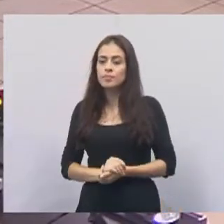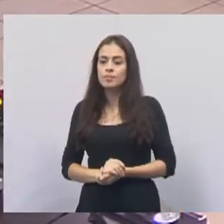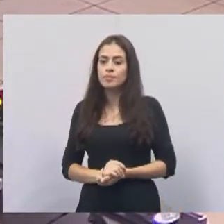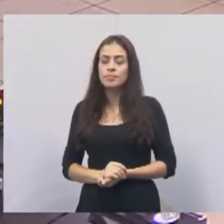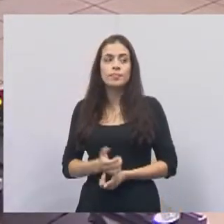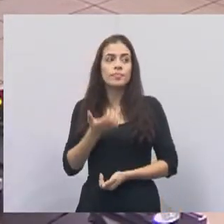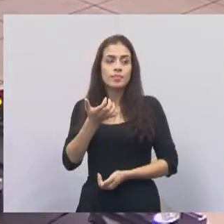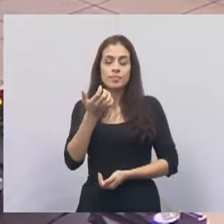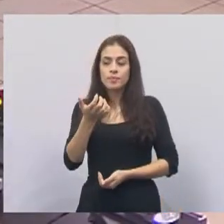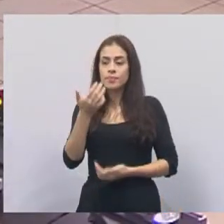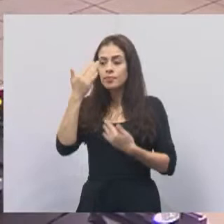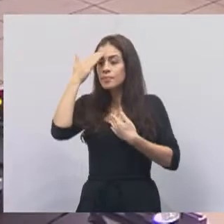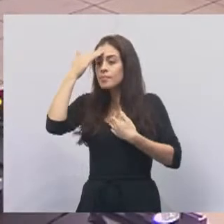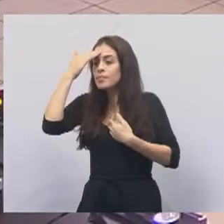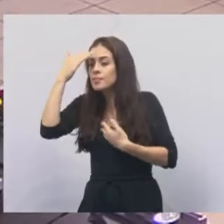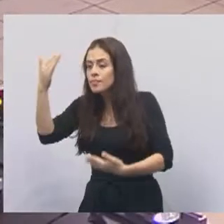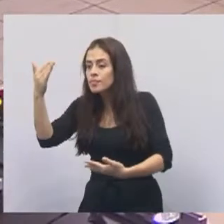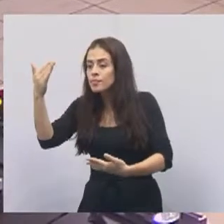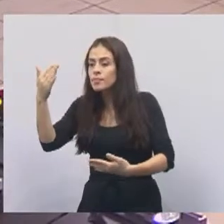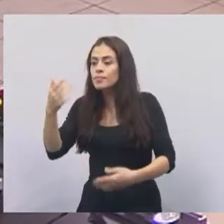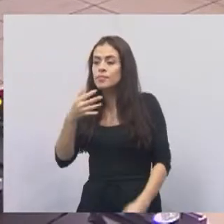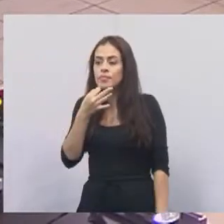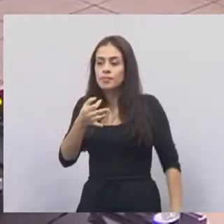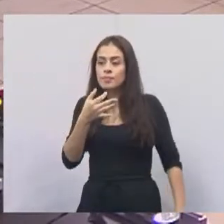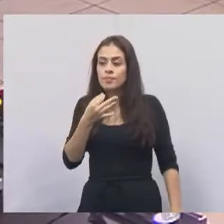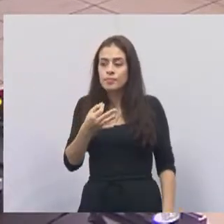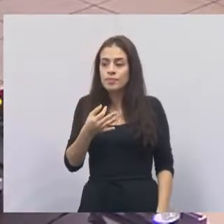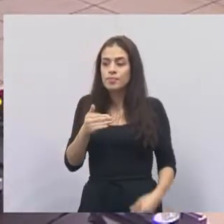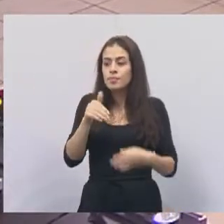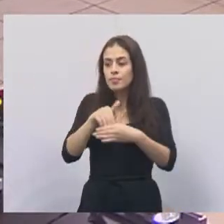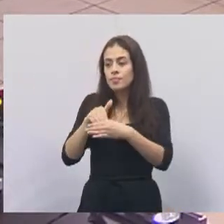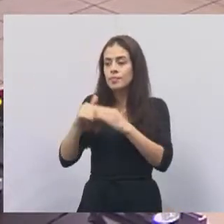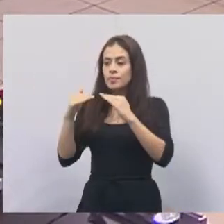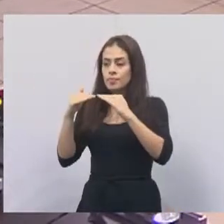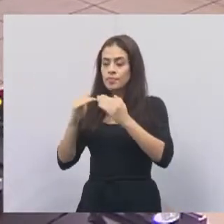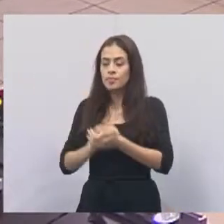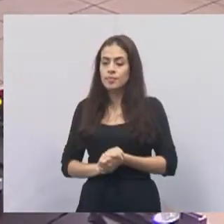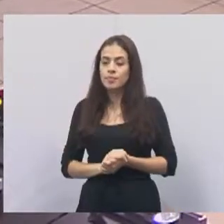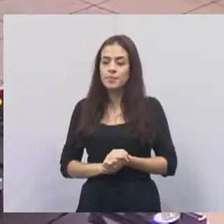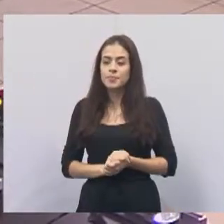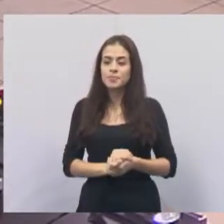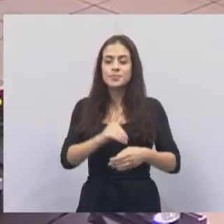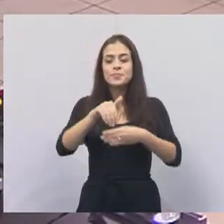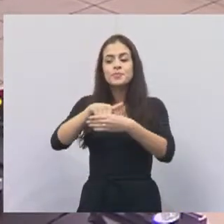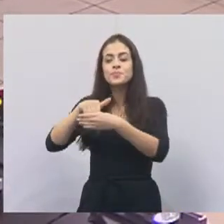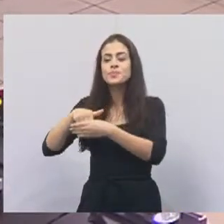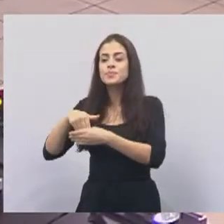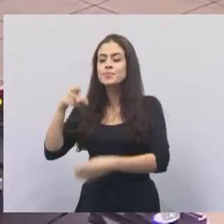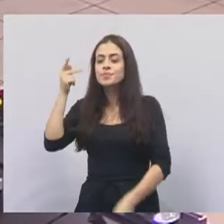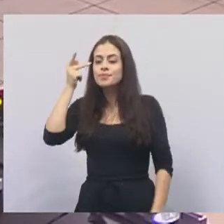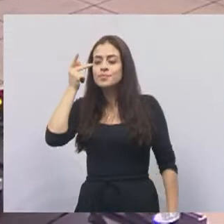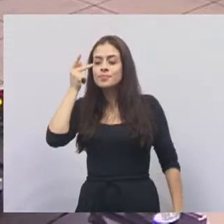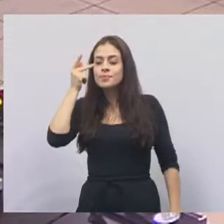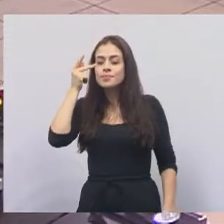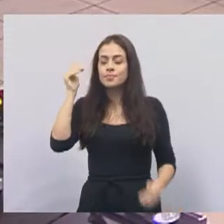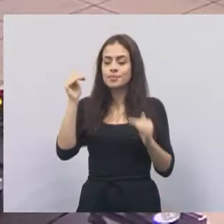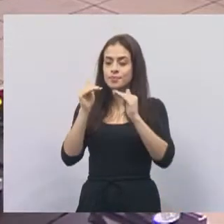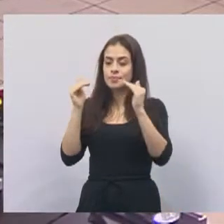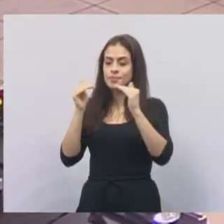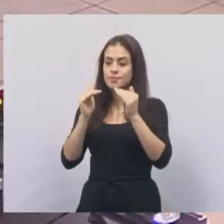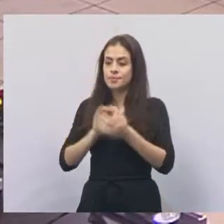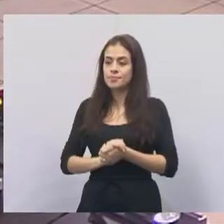Quero Agradecer os comentários e meu voto é favorável como voto vereador Paulinho do esporte